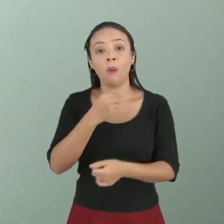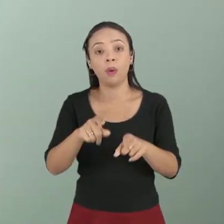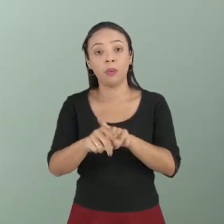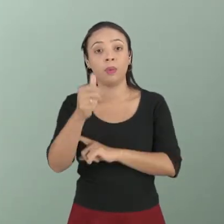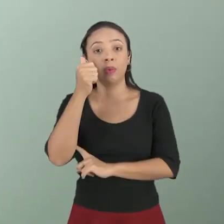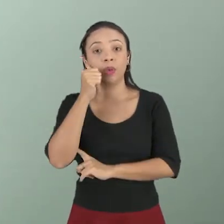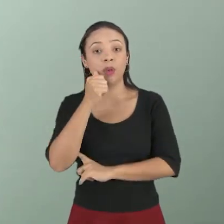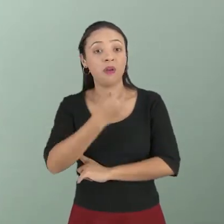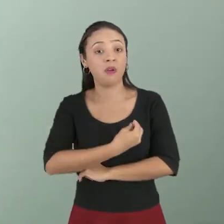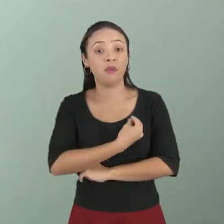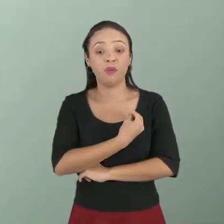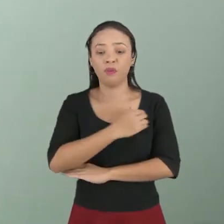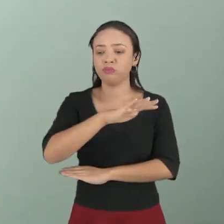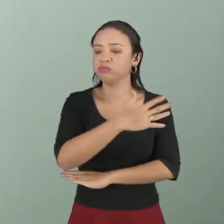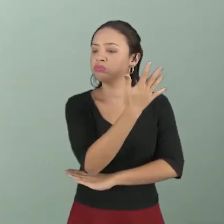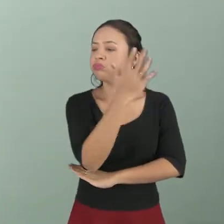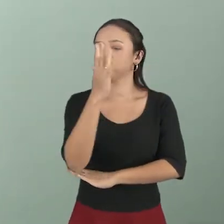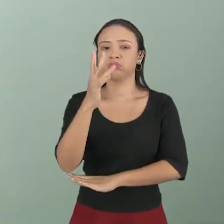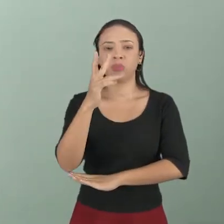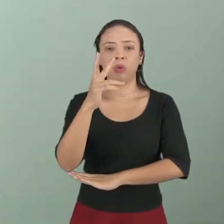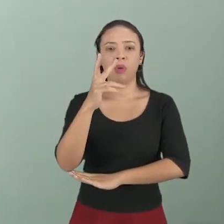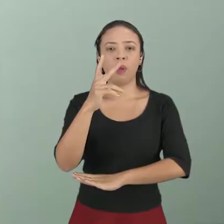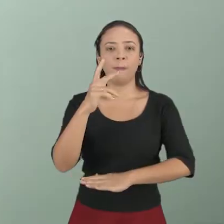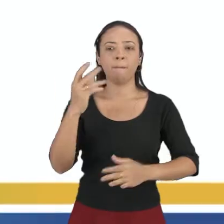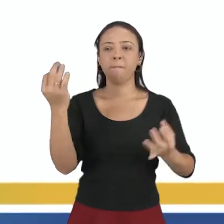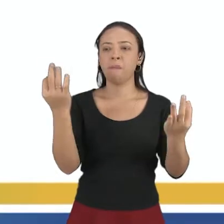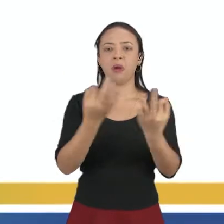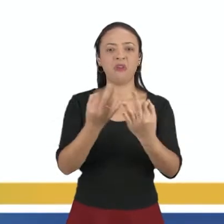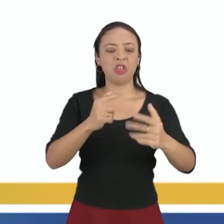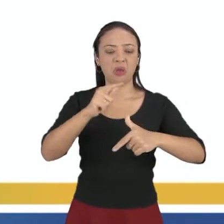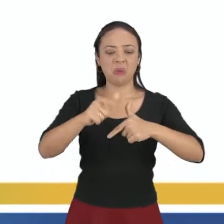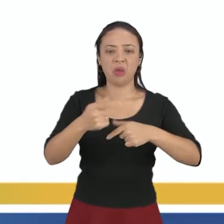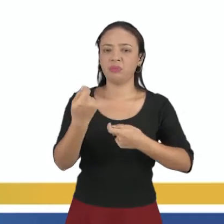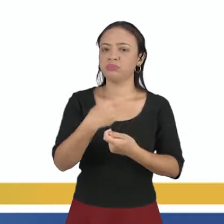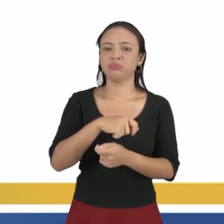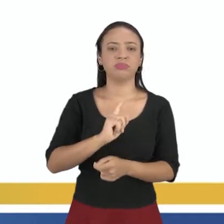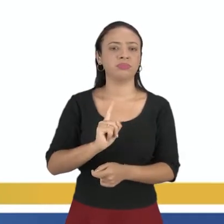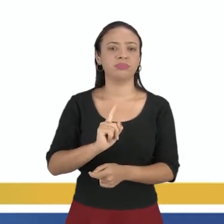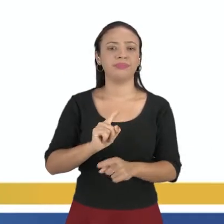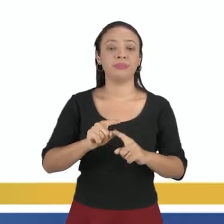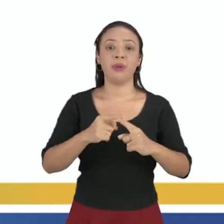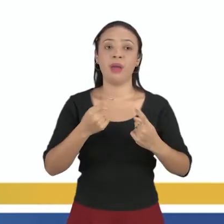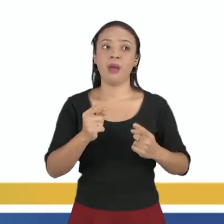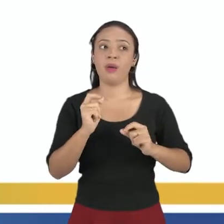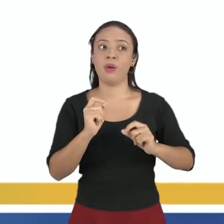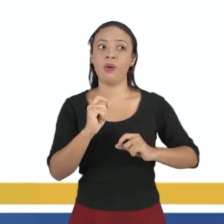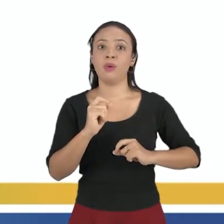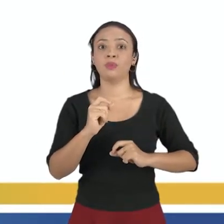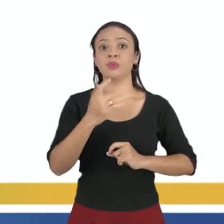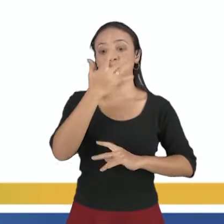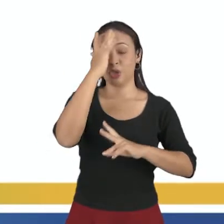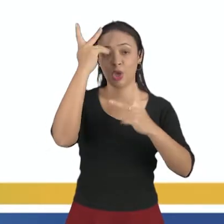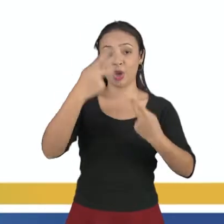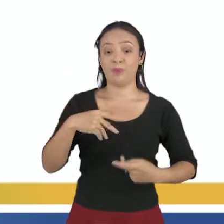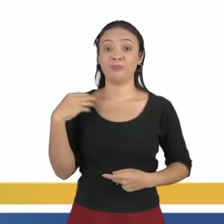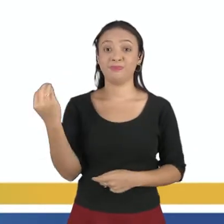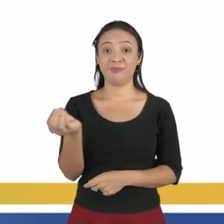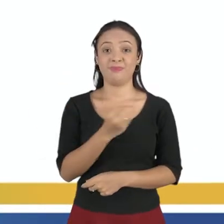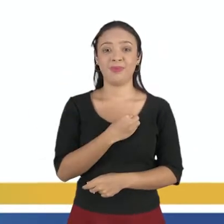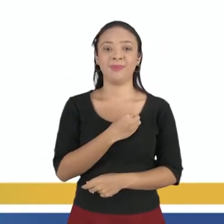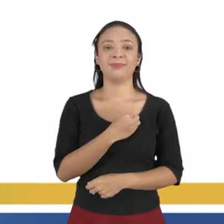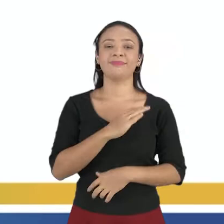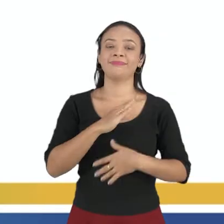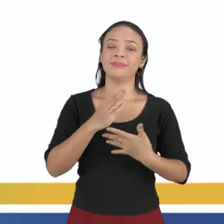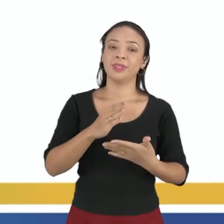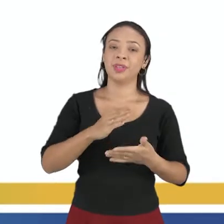jardim, no paraíso, não precisavam trabalhar, não era assim? Tinha tudo do bom e do melhor. Aí quando o homem pecou, que o pecado entrou no mundo,